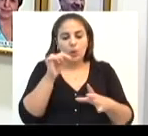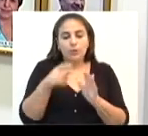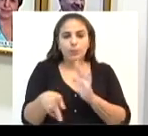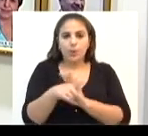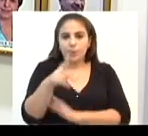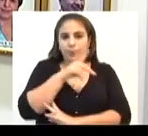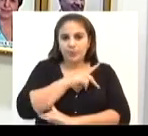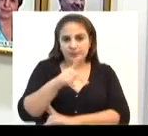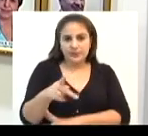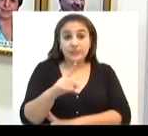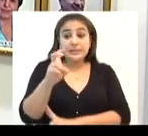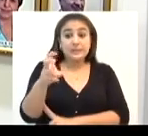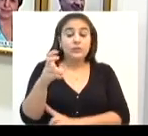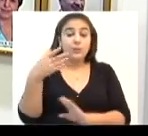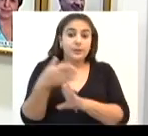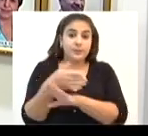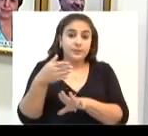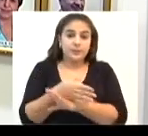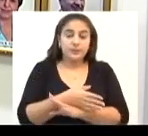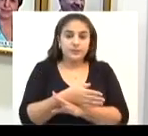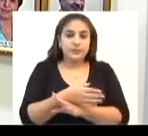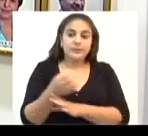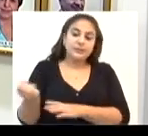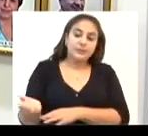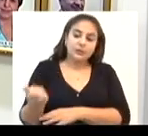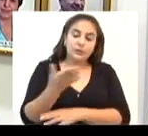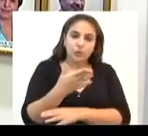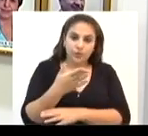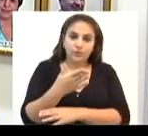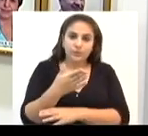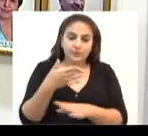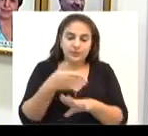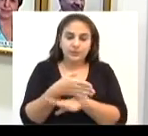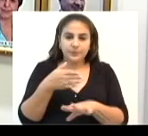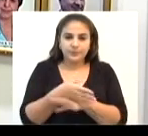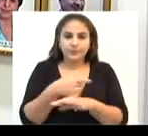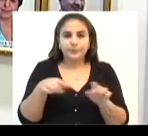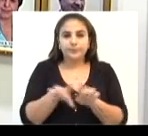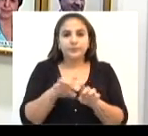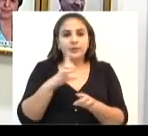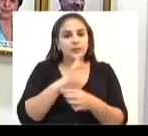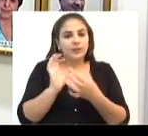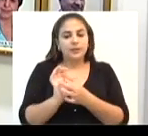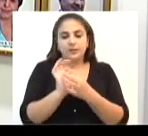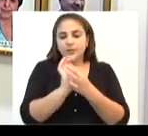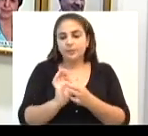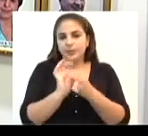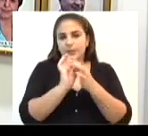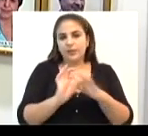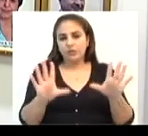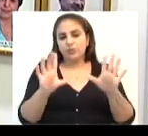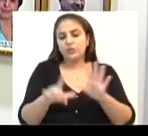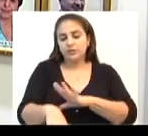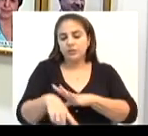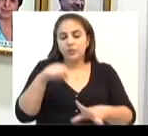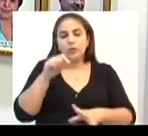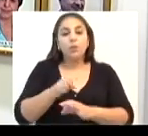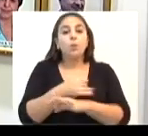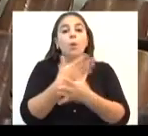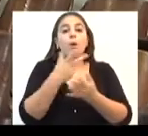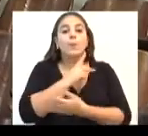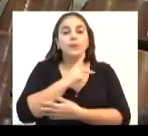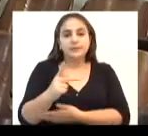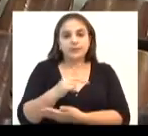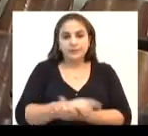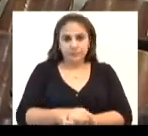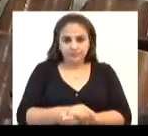5 membros, né? Então esses novos membros vão ter toda a liberdade de poder definir quem vai ser o presidente.